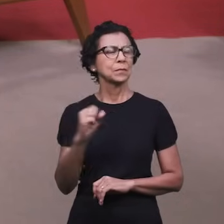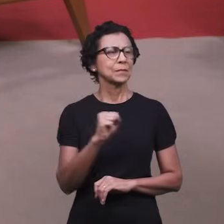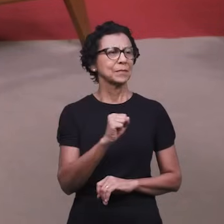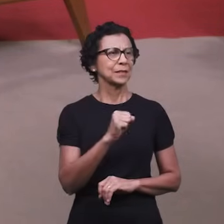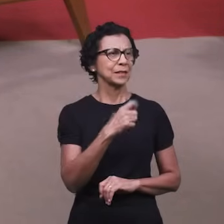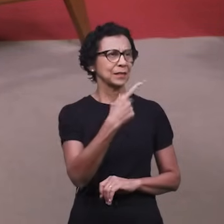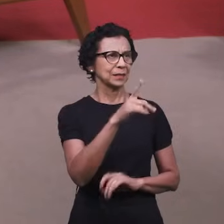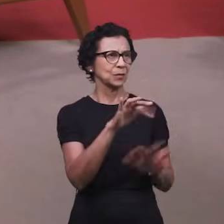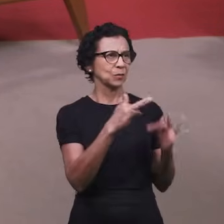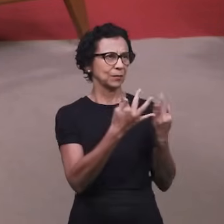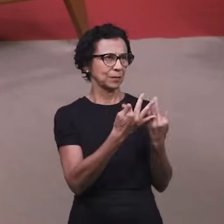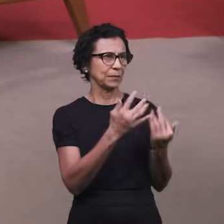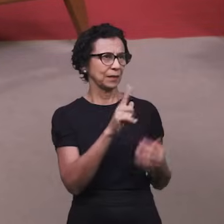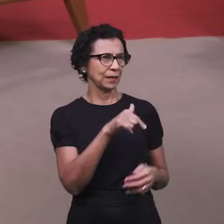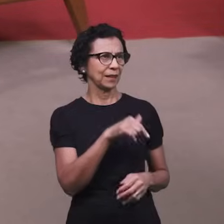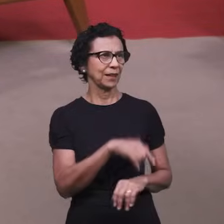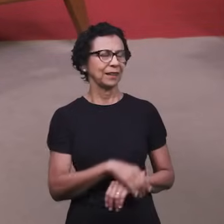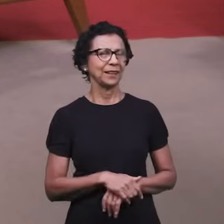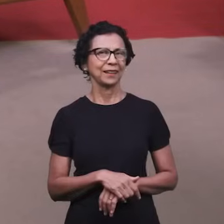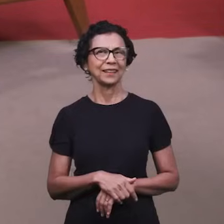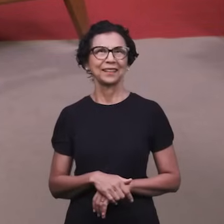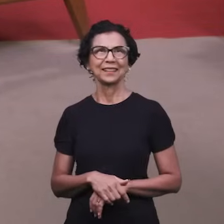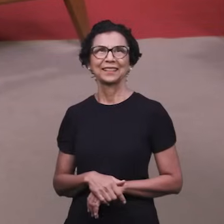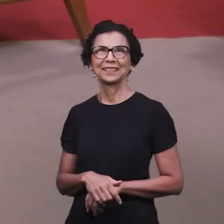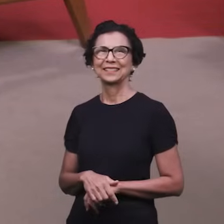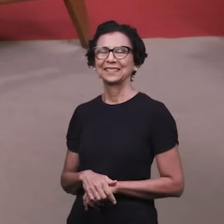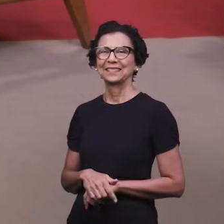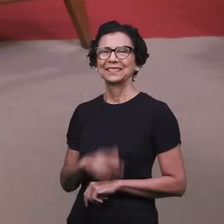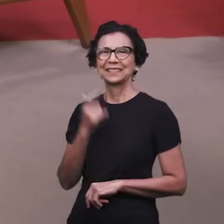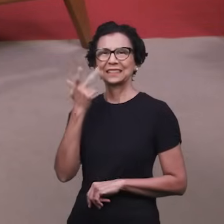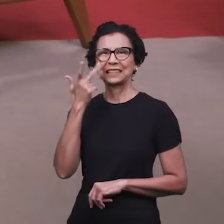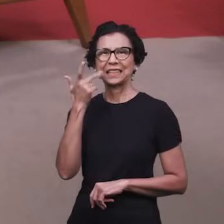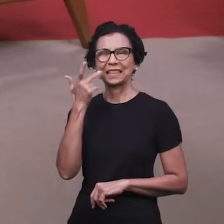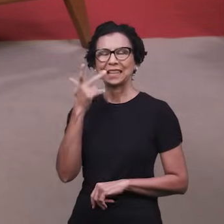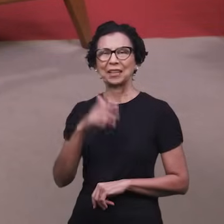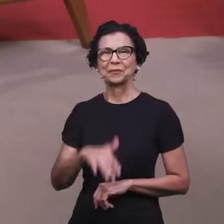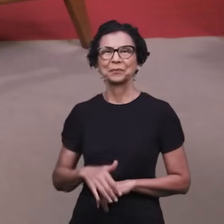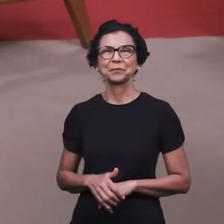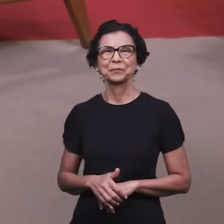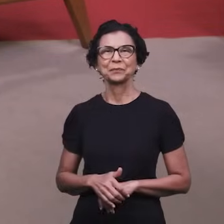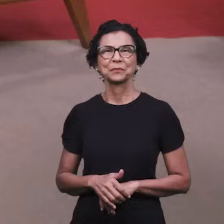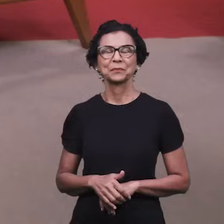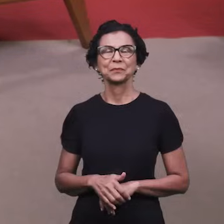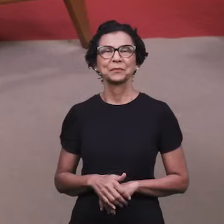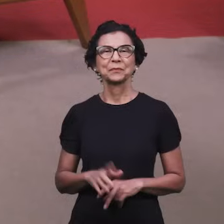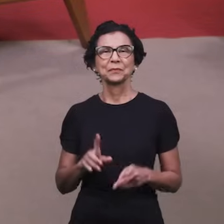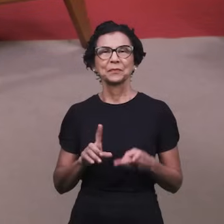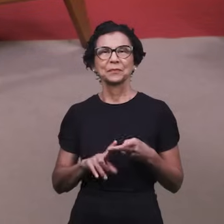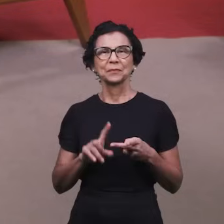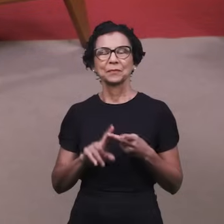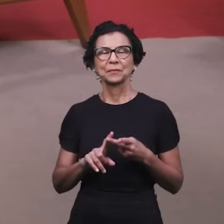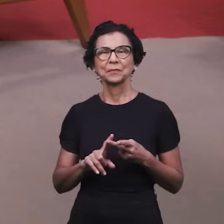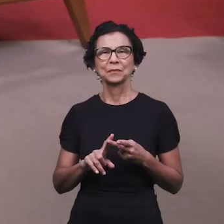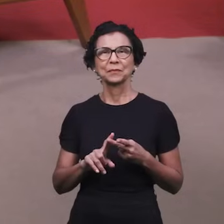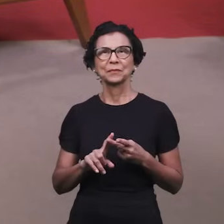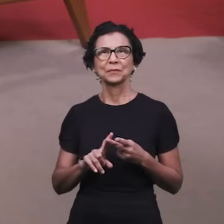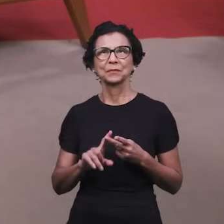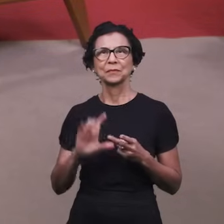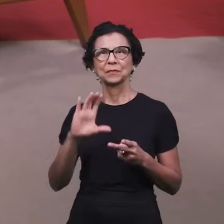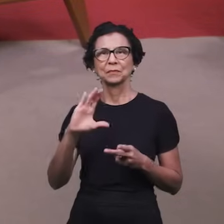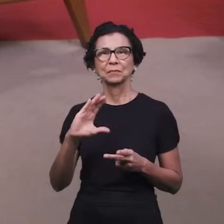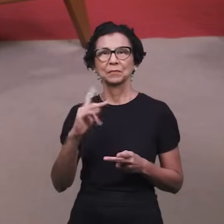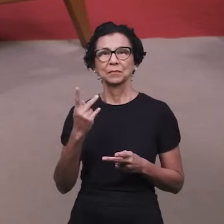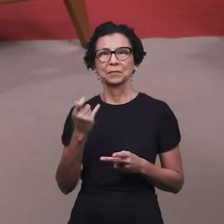parente, Daniel? Não. Marcos Moreira, de Fortaleza, Ceará, e também a nossa irmã Shirley